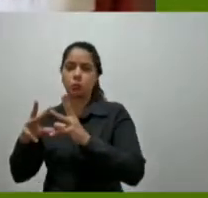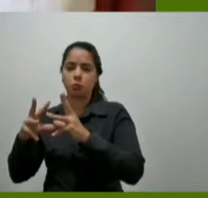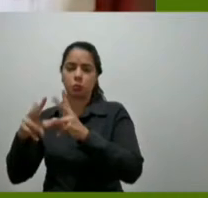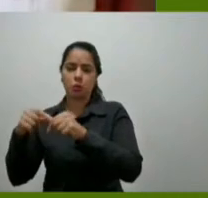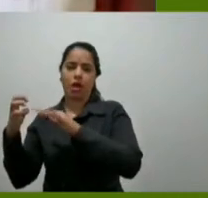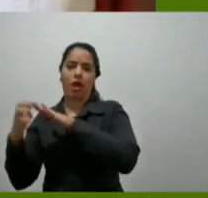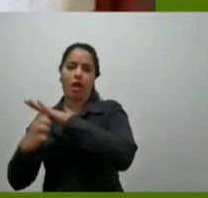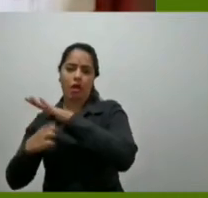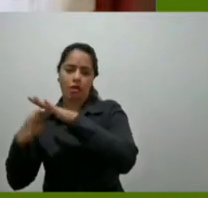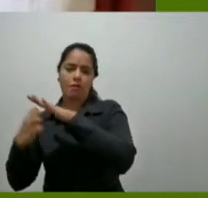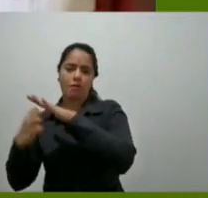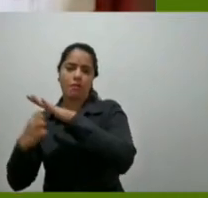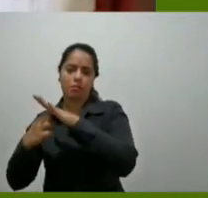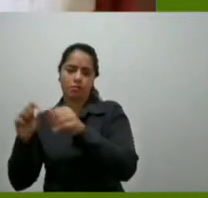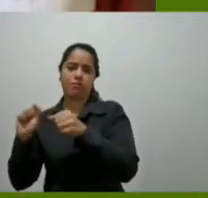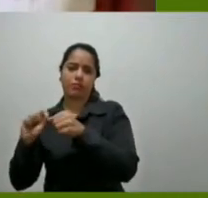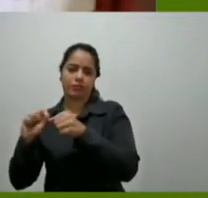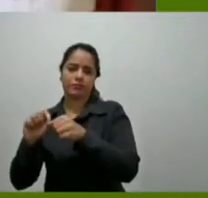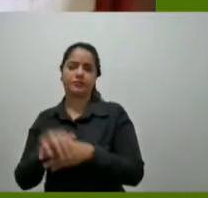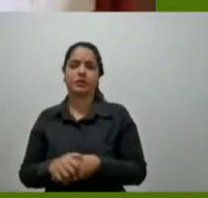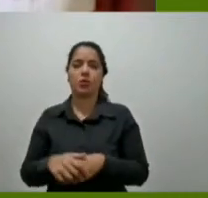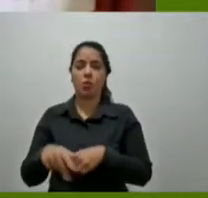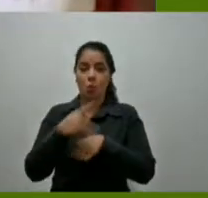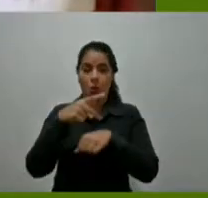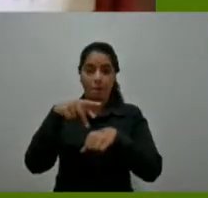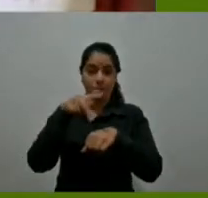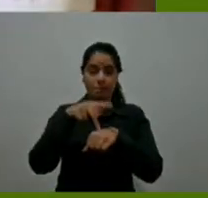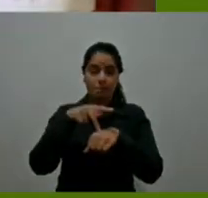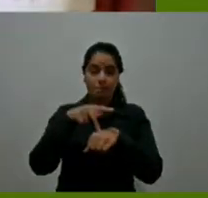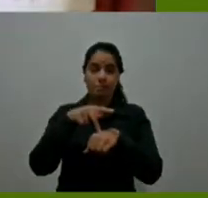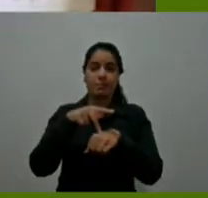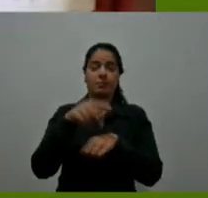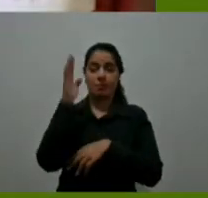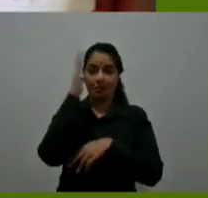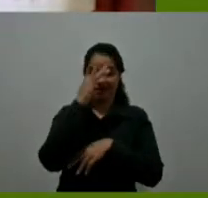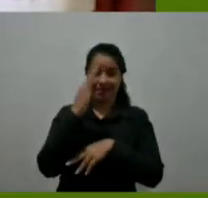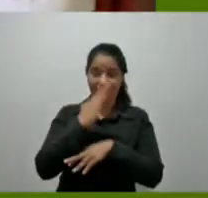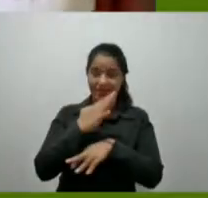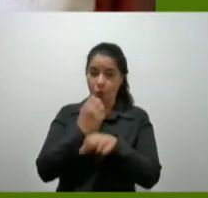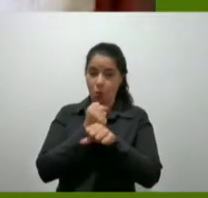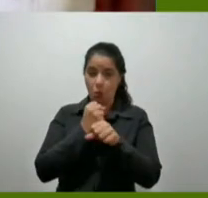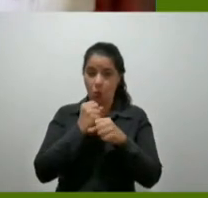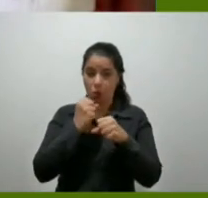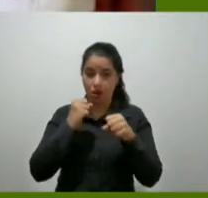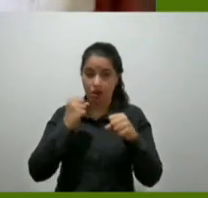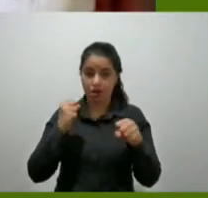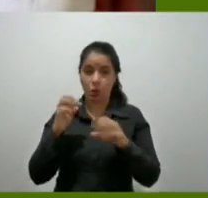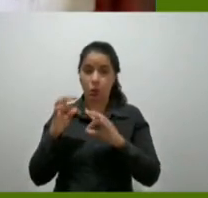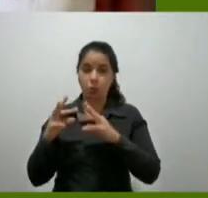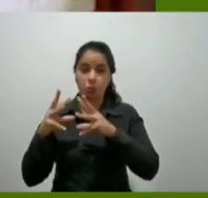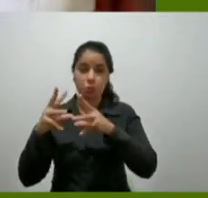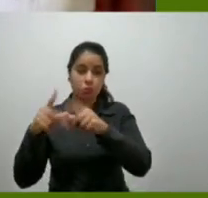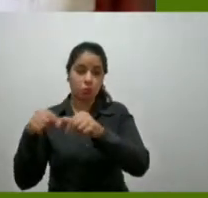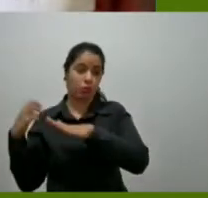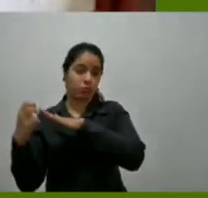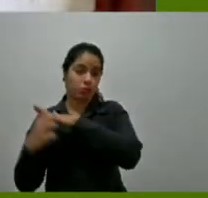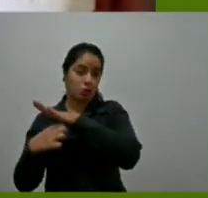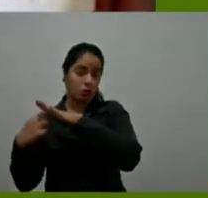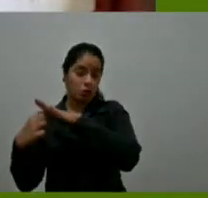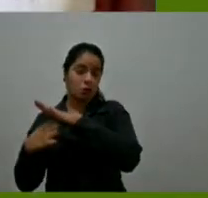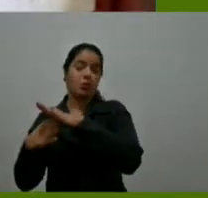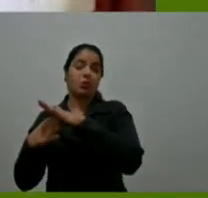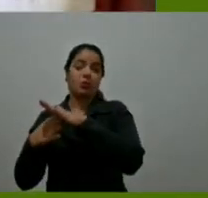país gigante como nós, como o Brasil, nós conseguiríamos fluxos financeiros incríveis para o Brasil. E